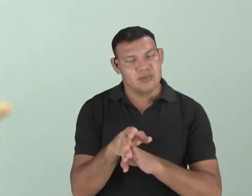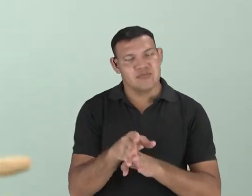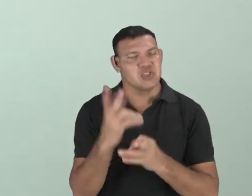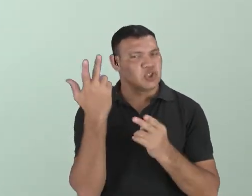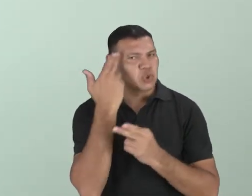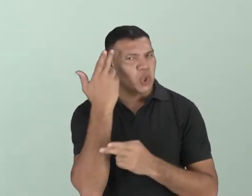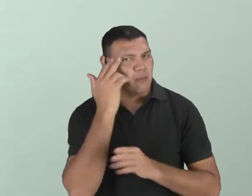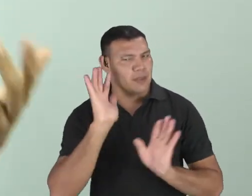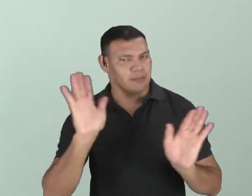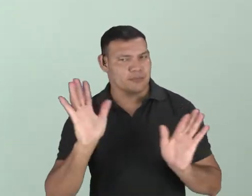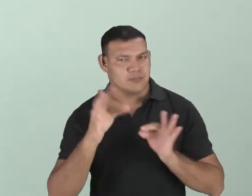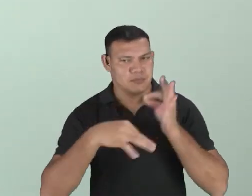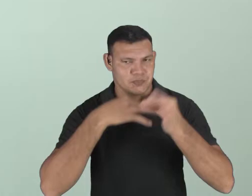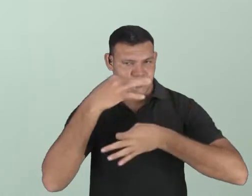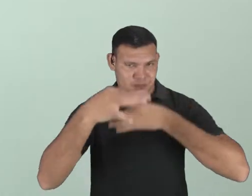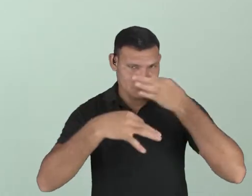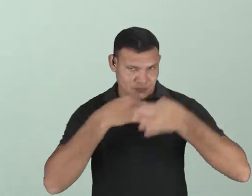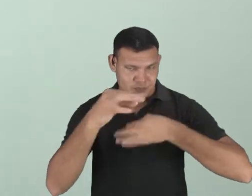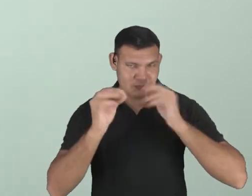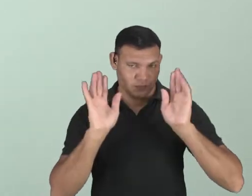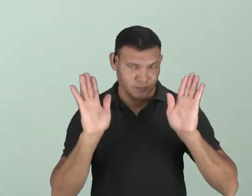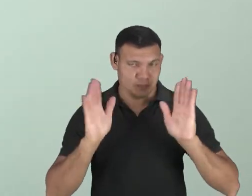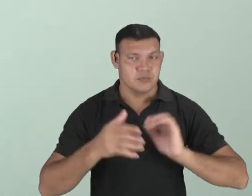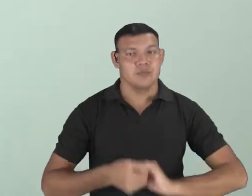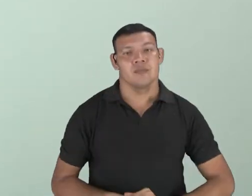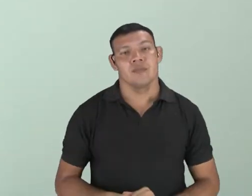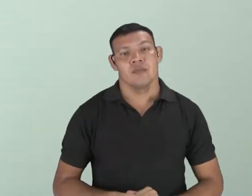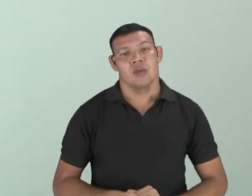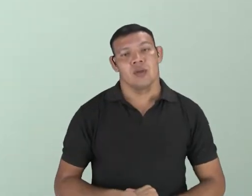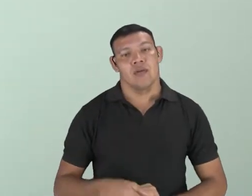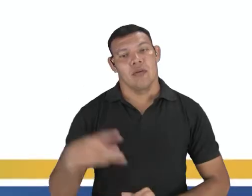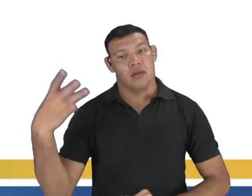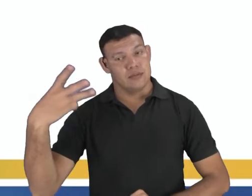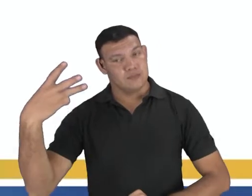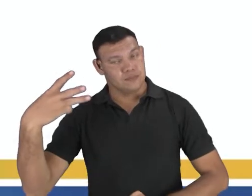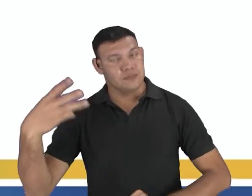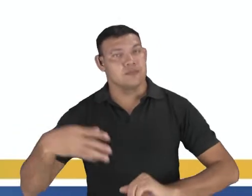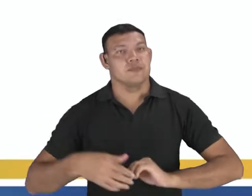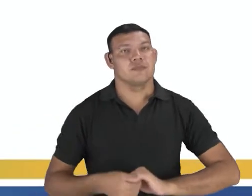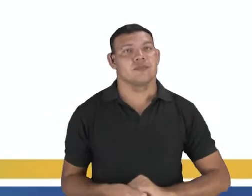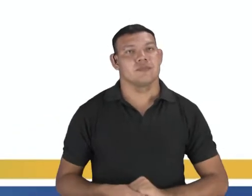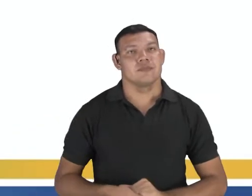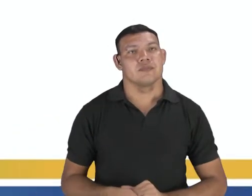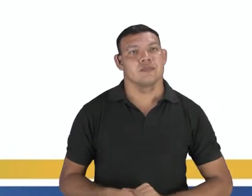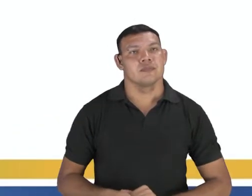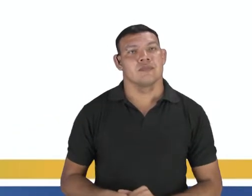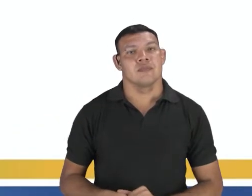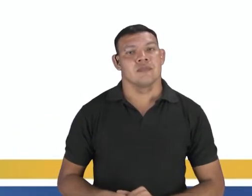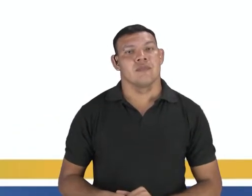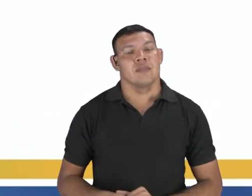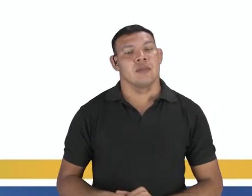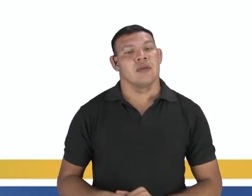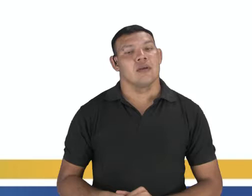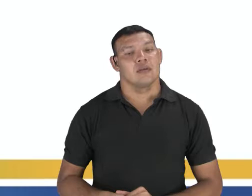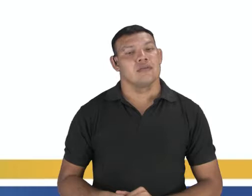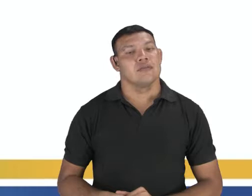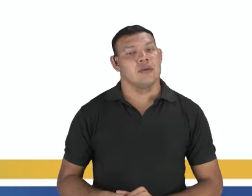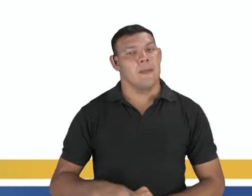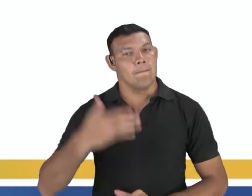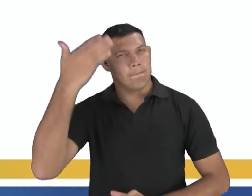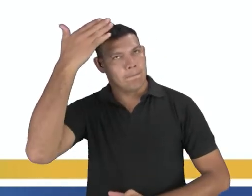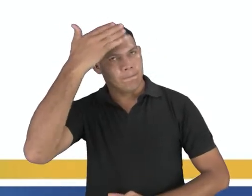mais comum, é um argumento mais comum, né? O próximo tipo de argumento é a comprovação